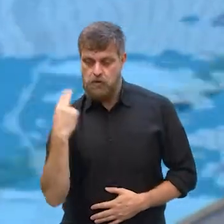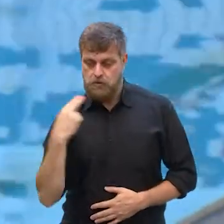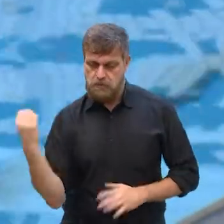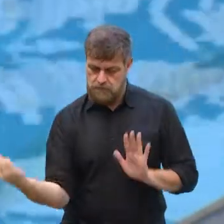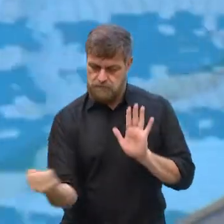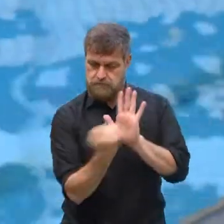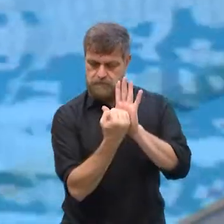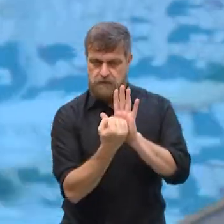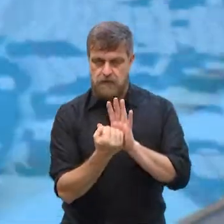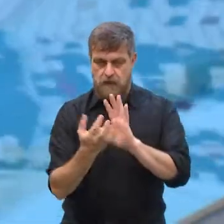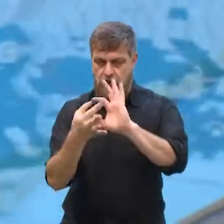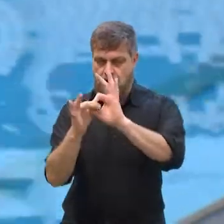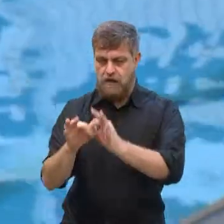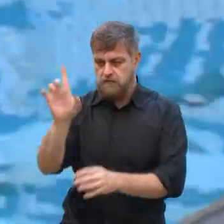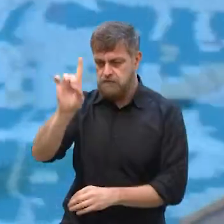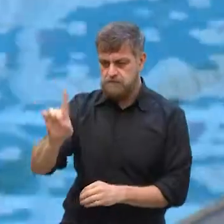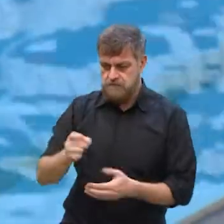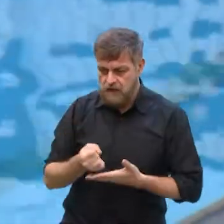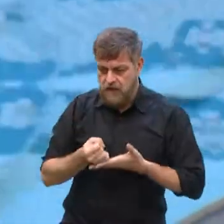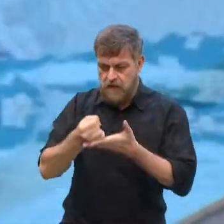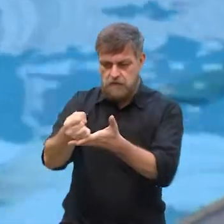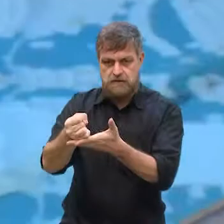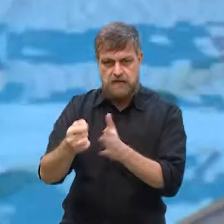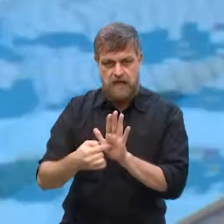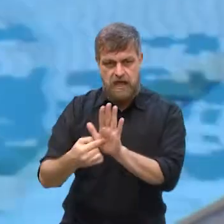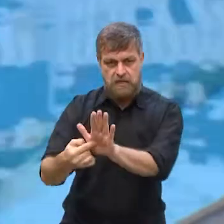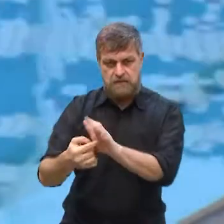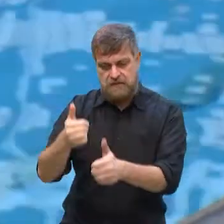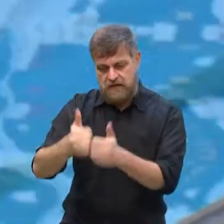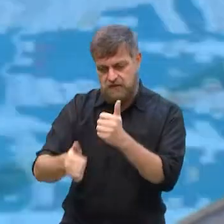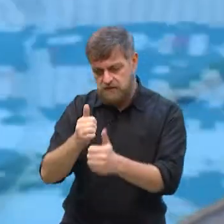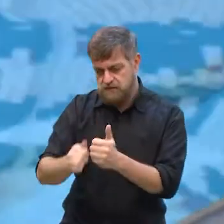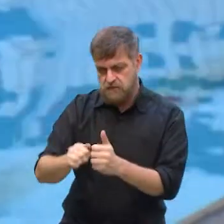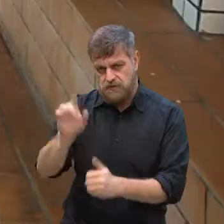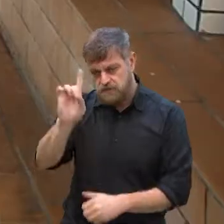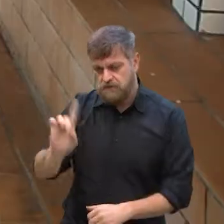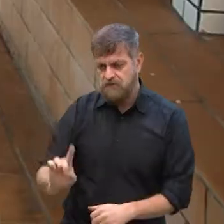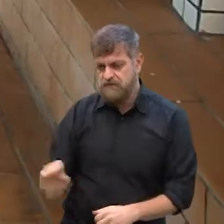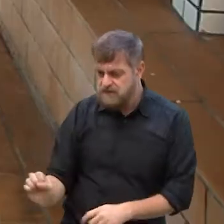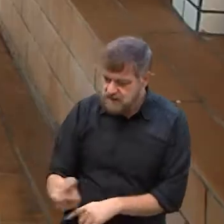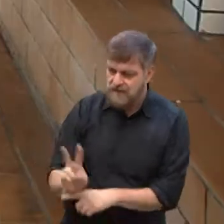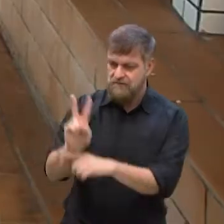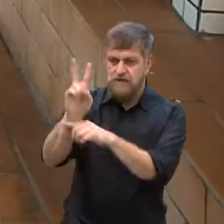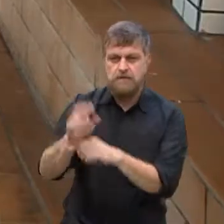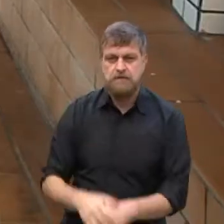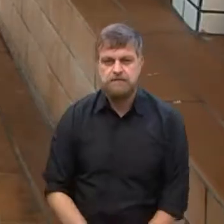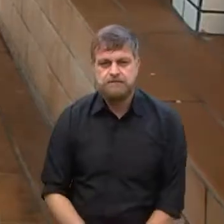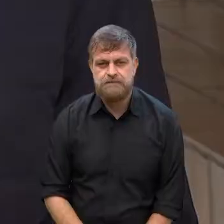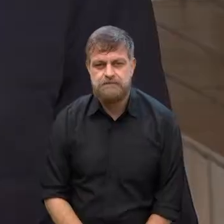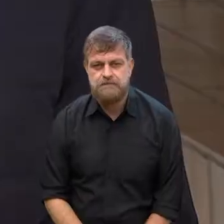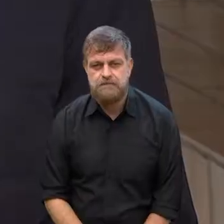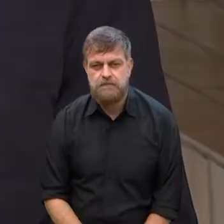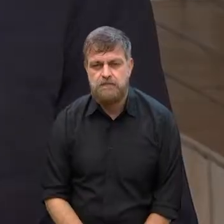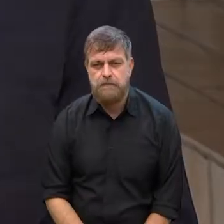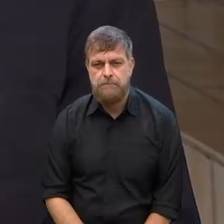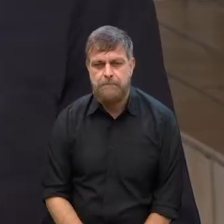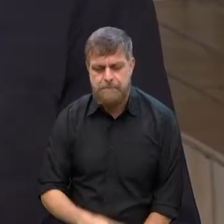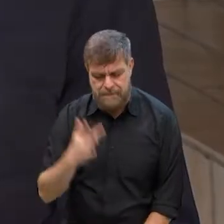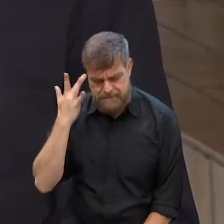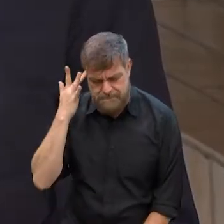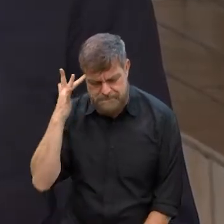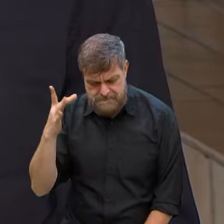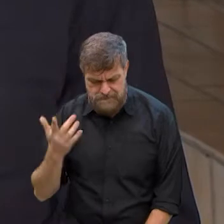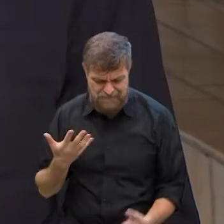movimento paralímpico, eu quero mostrar o valor do esporte paralímpico para as pessoas. Muito bom. Não sei se